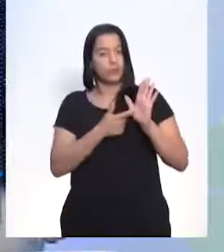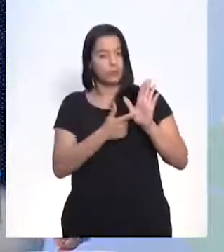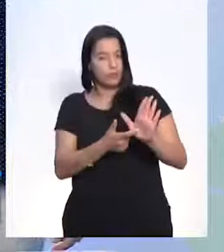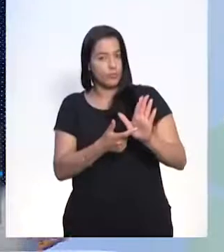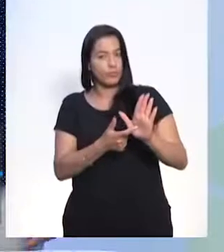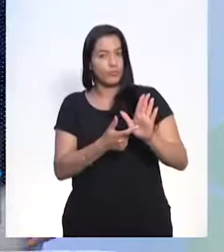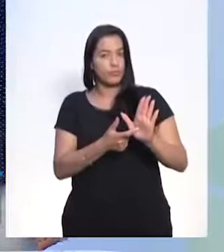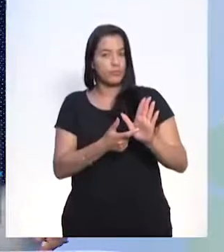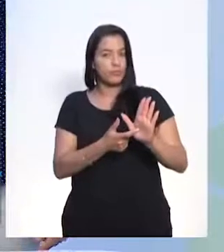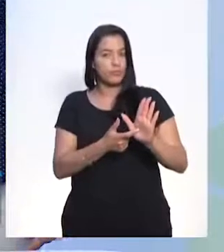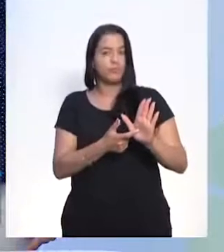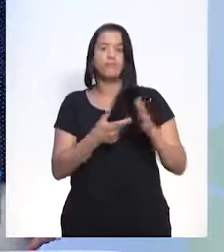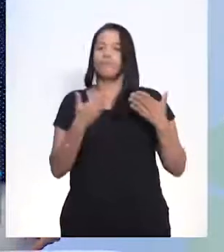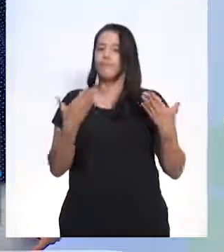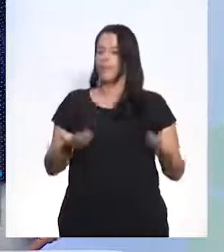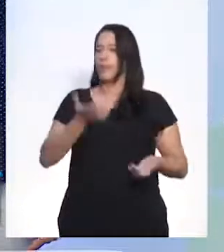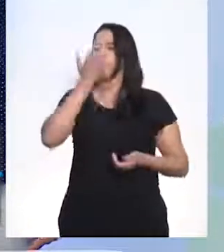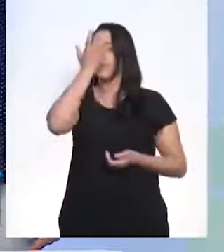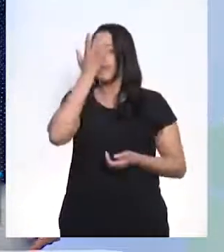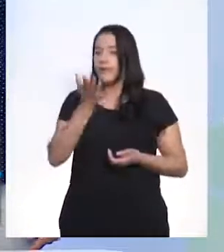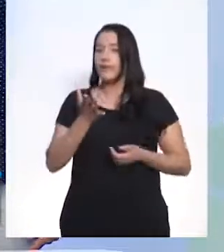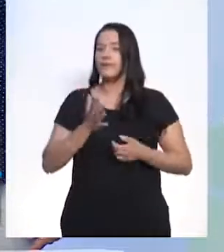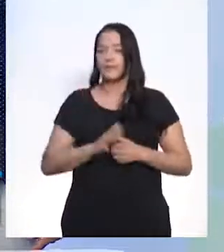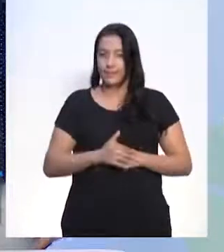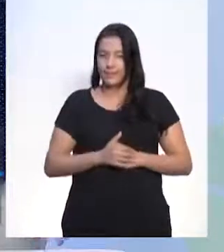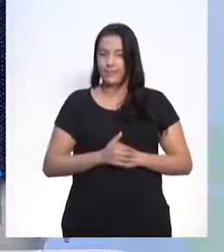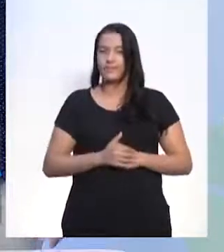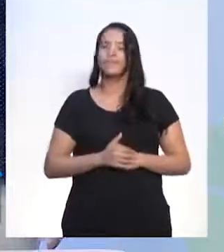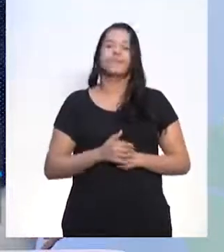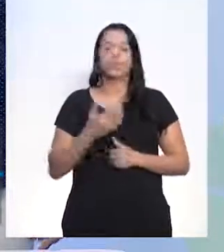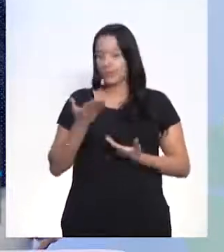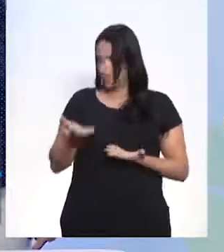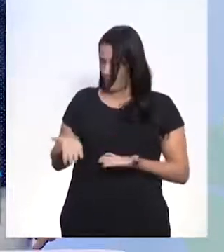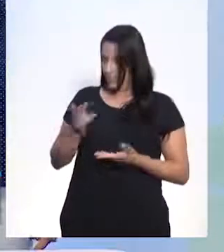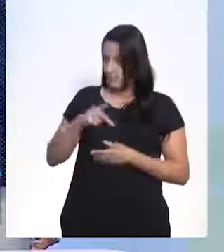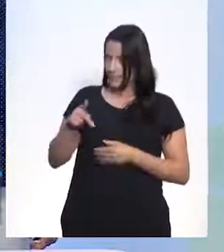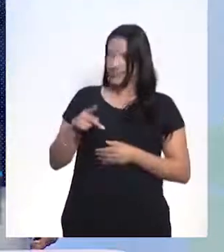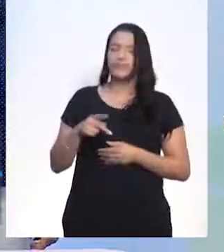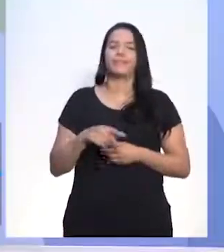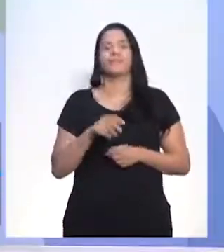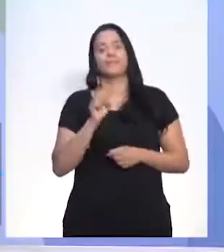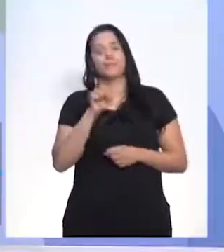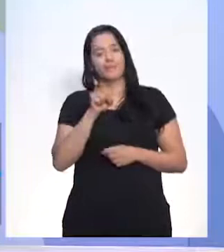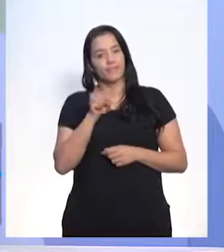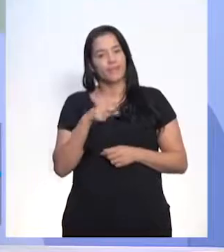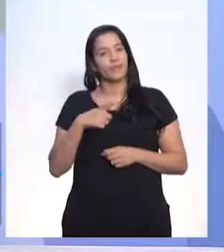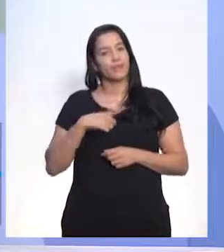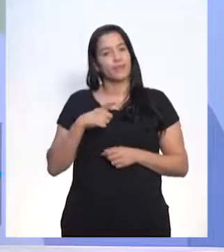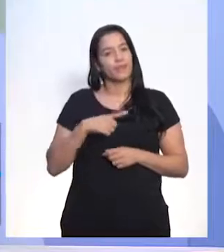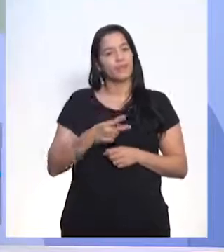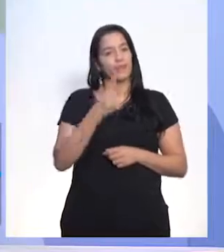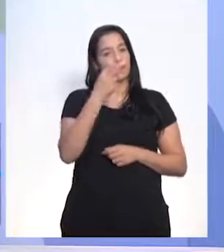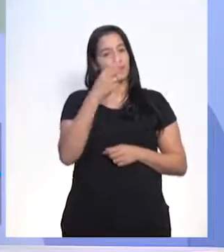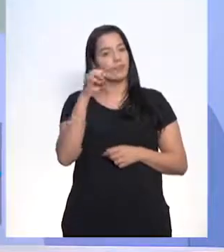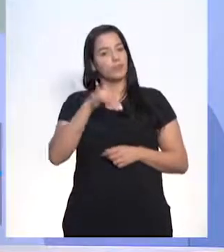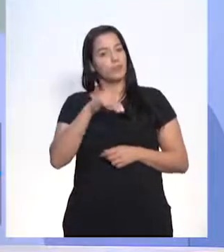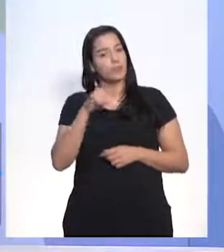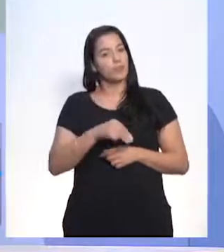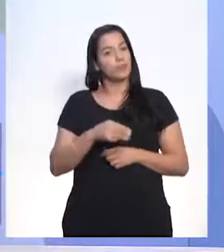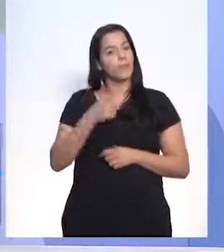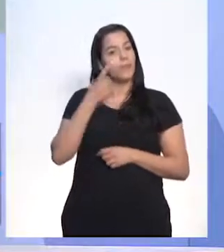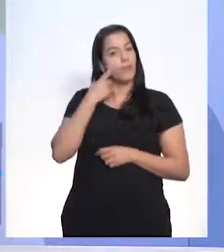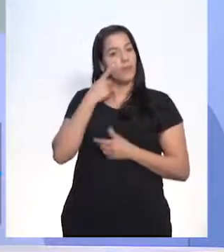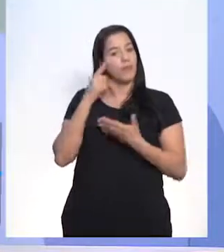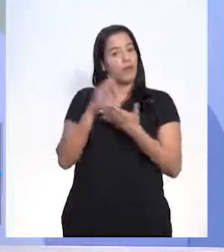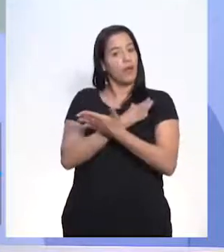relações métricas, tá muito fácil esse daqui, né? Não tá, professora Roberta? Tá sim. Eu vou dar 2 minutos para eles, professora Inês, só para poder anotar